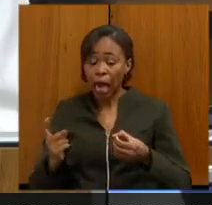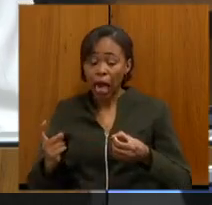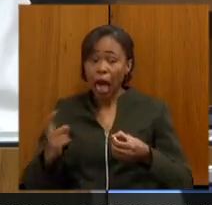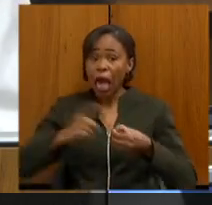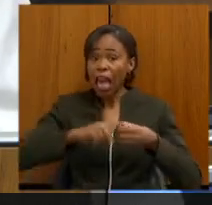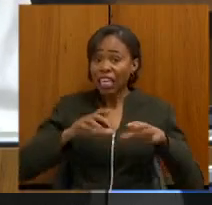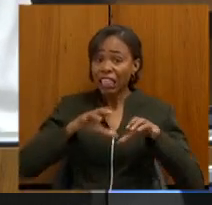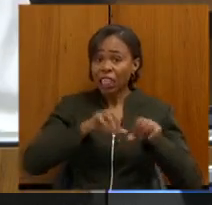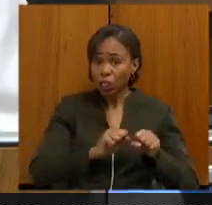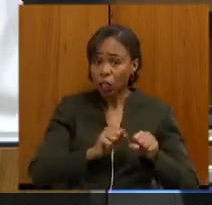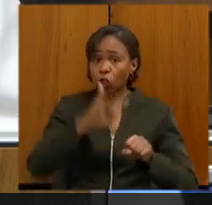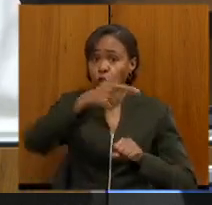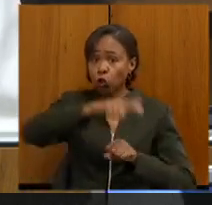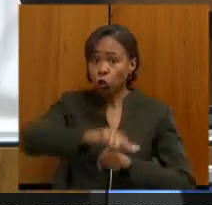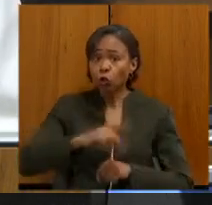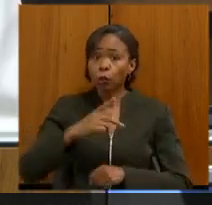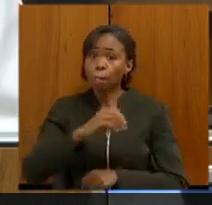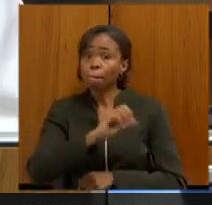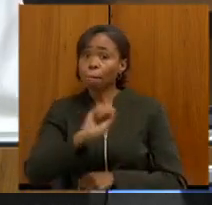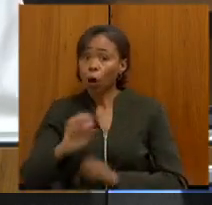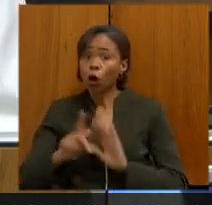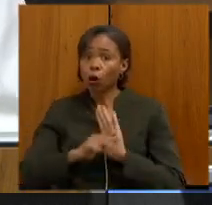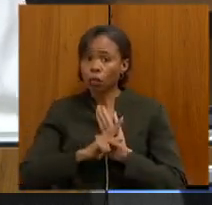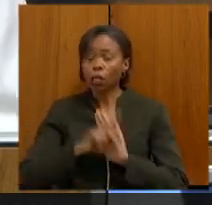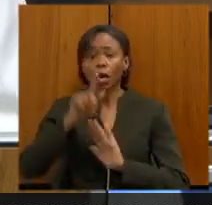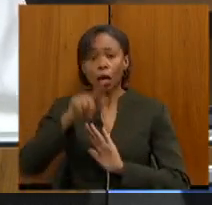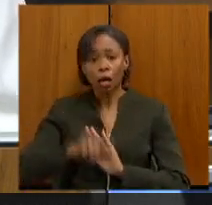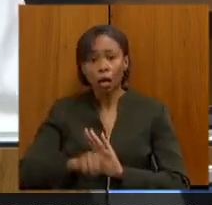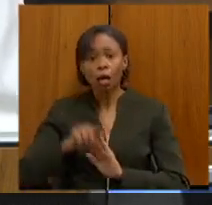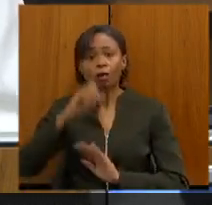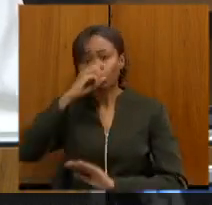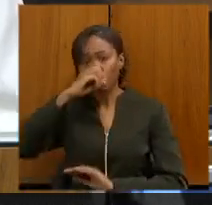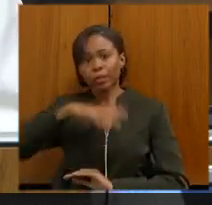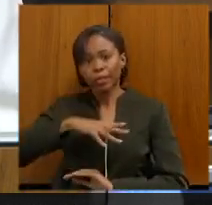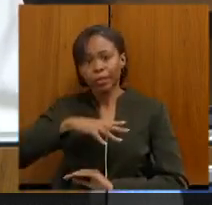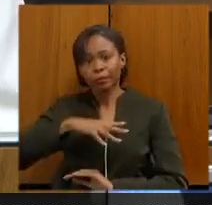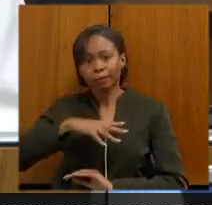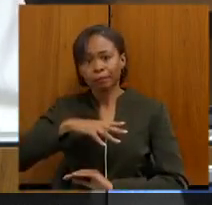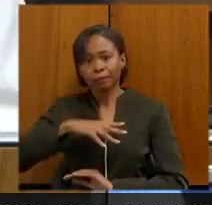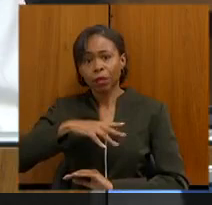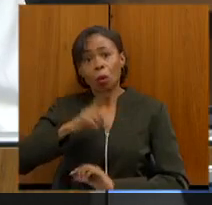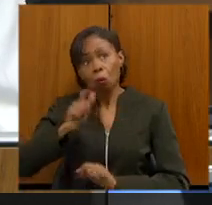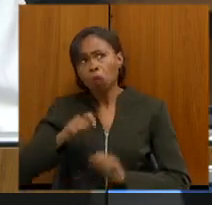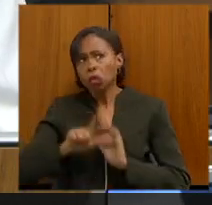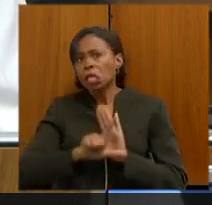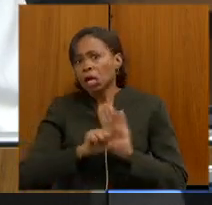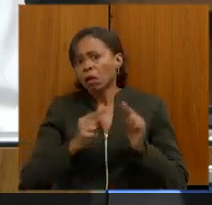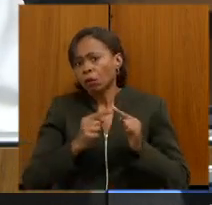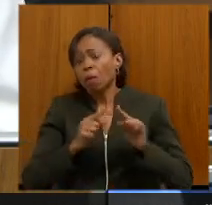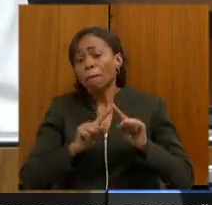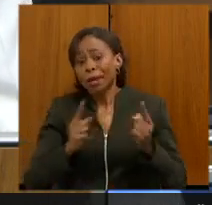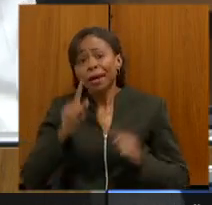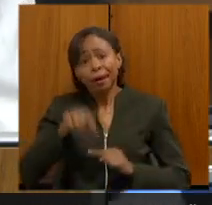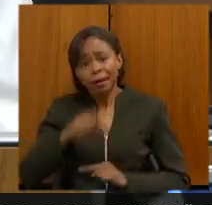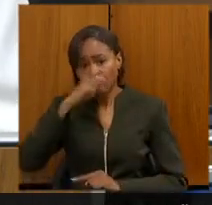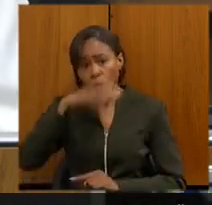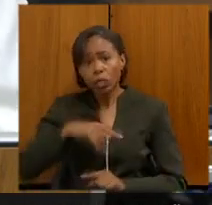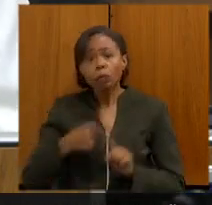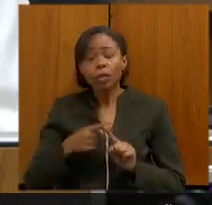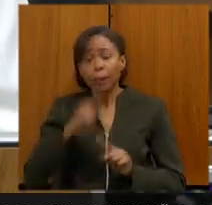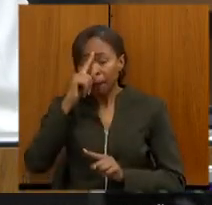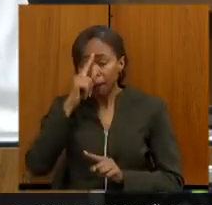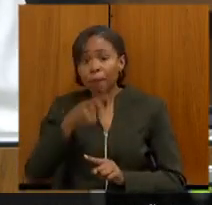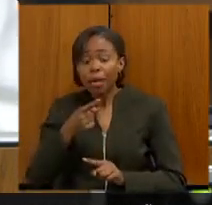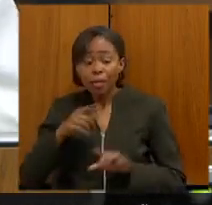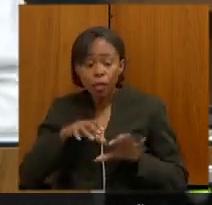de posse uma ação violenta medo você é legal E aí violento ela manda restituir a terra nua por isso que chega lá em